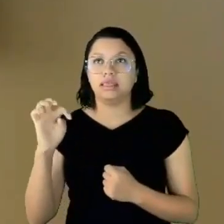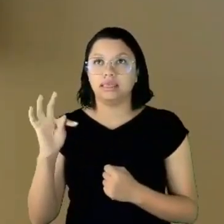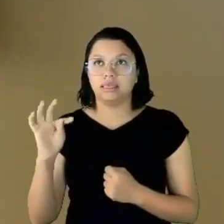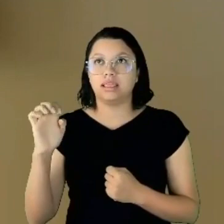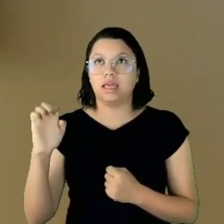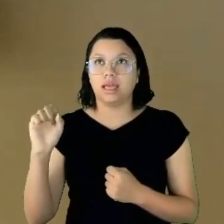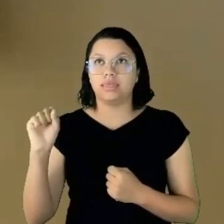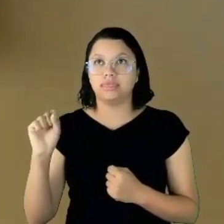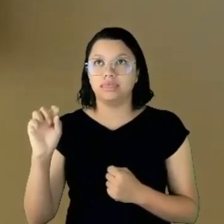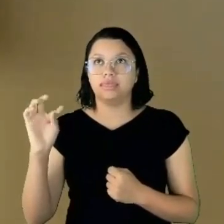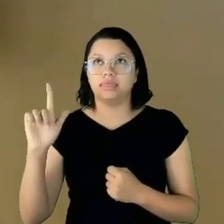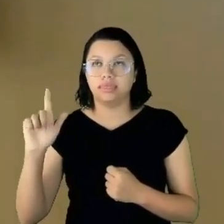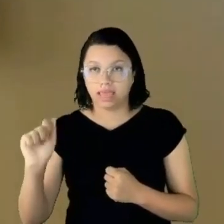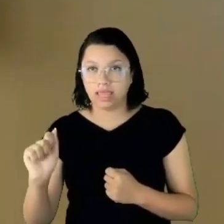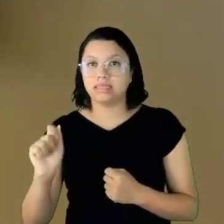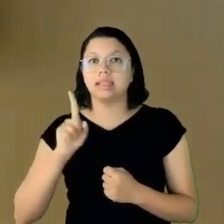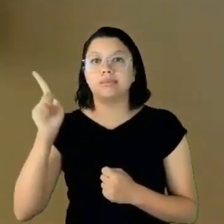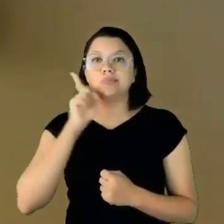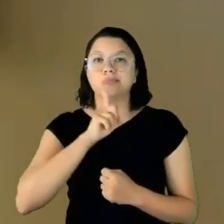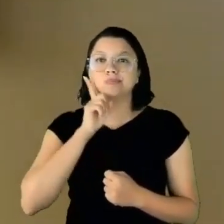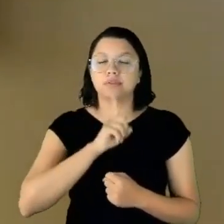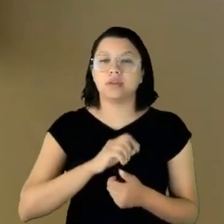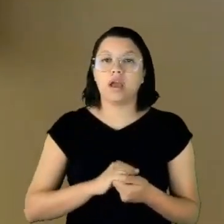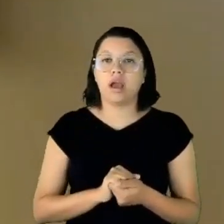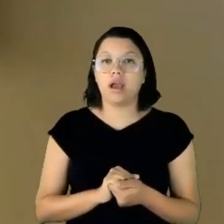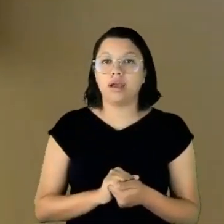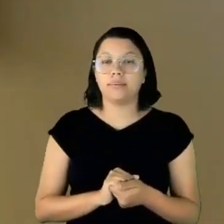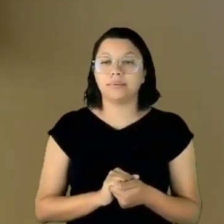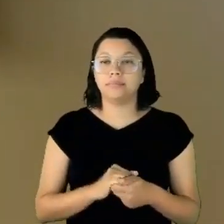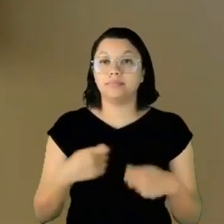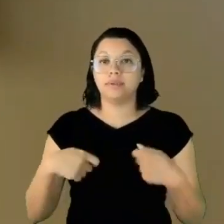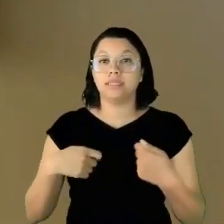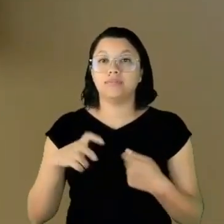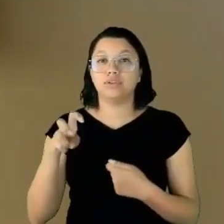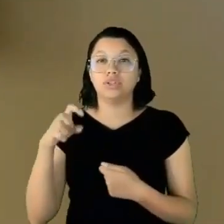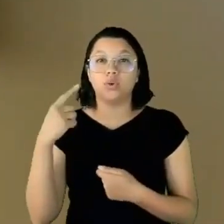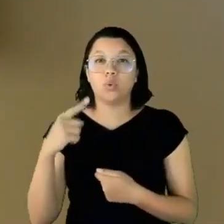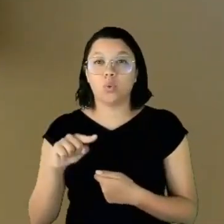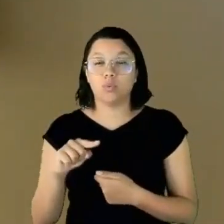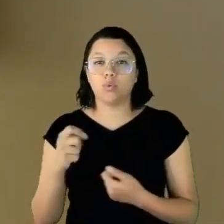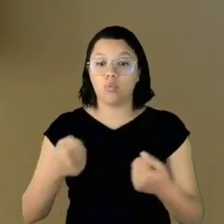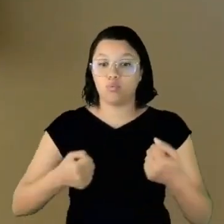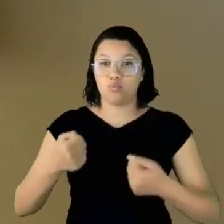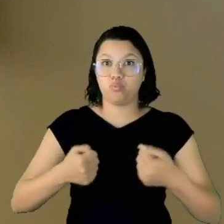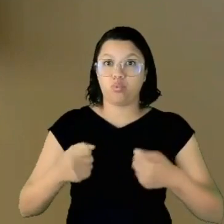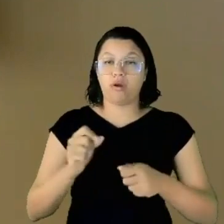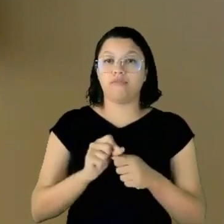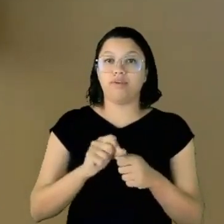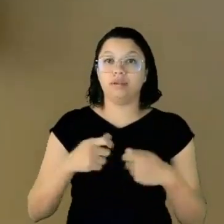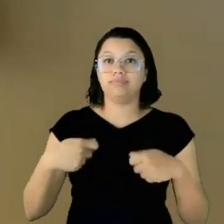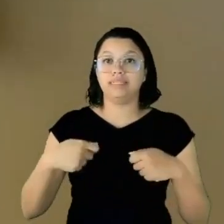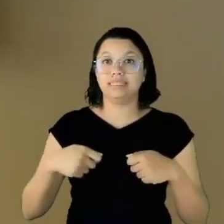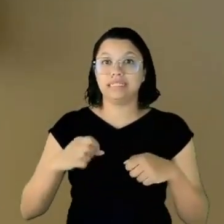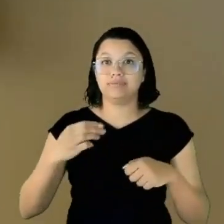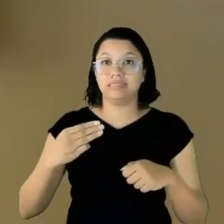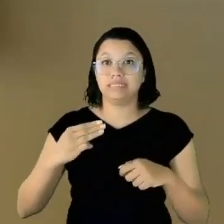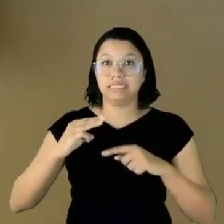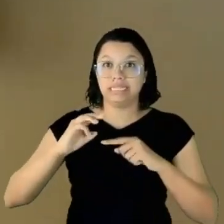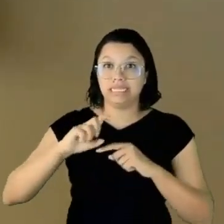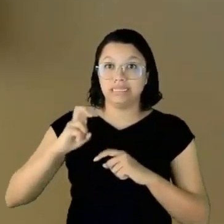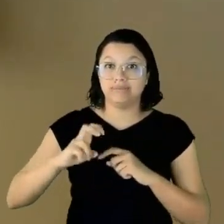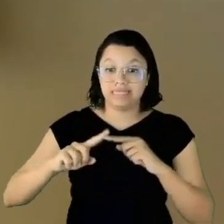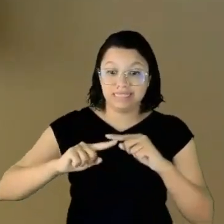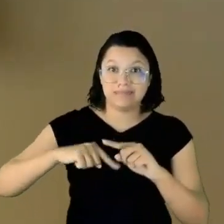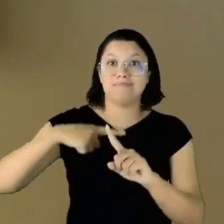1.500 veículos por semana ou por mês não lembro é por mês provavelmente a 5.000 ou seja tinha que mais que triplicar